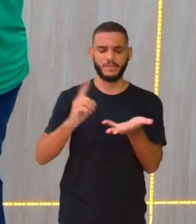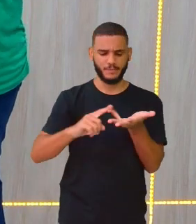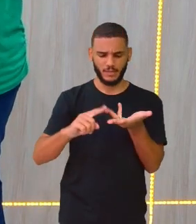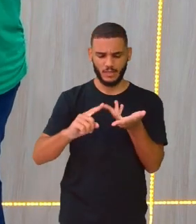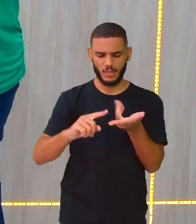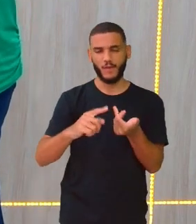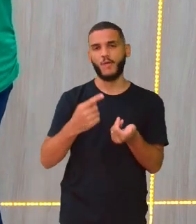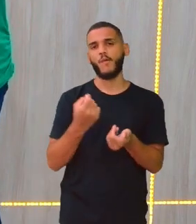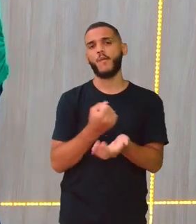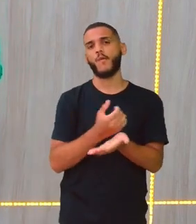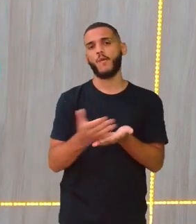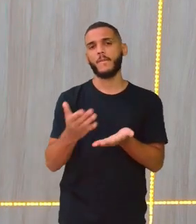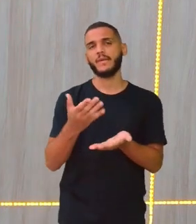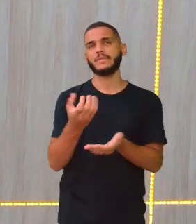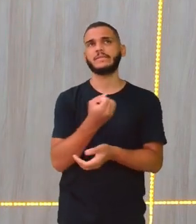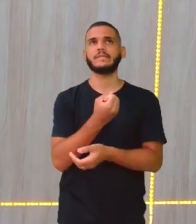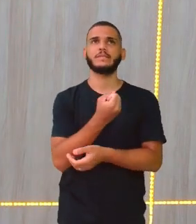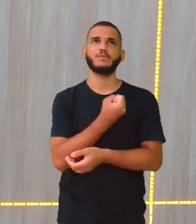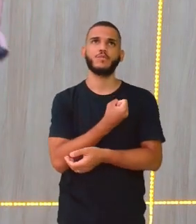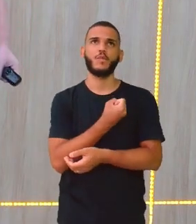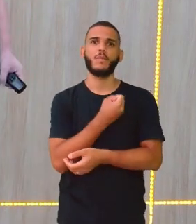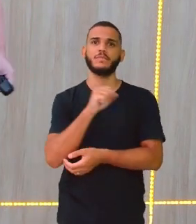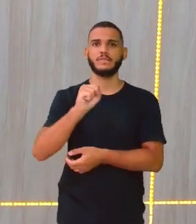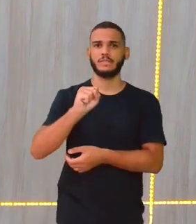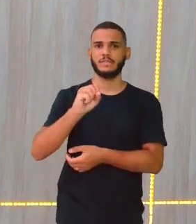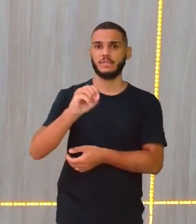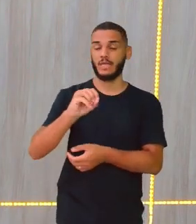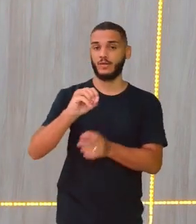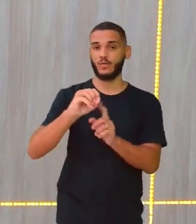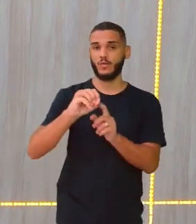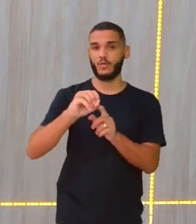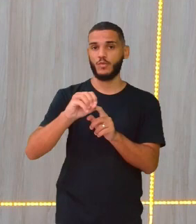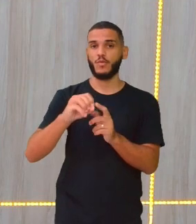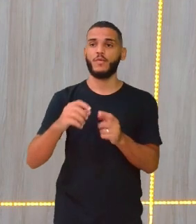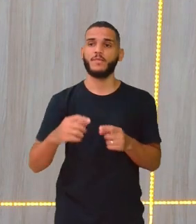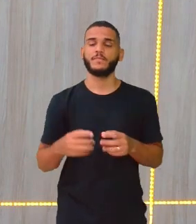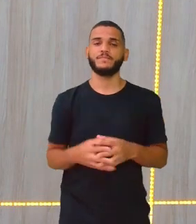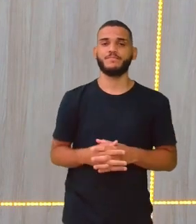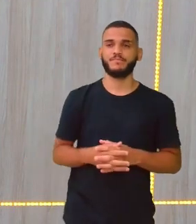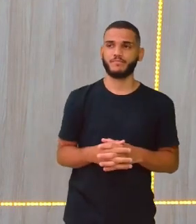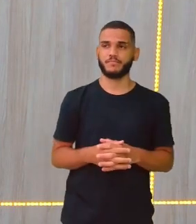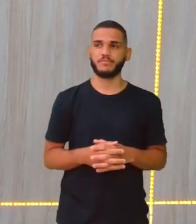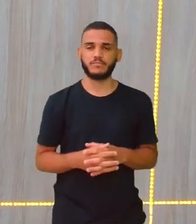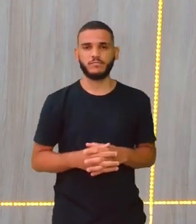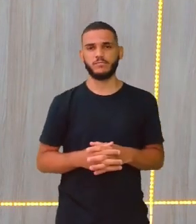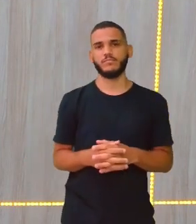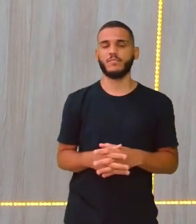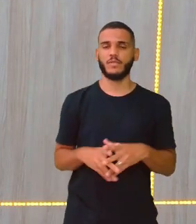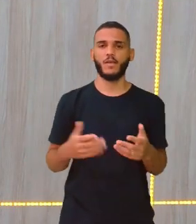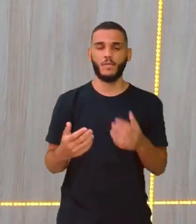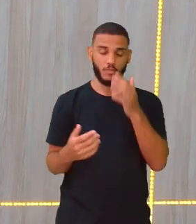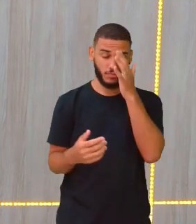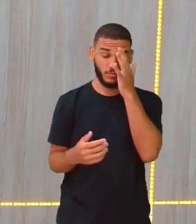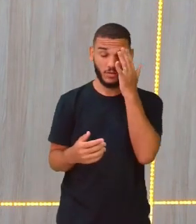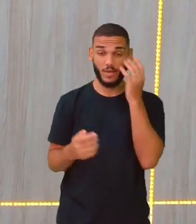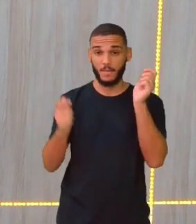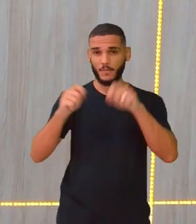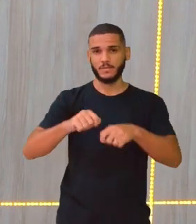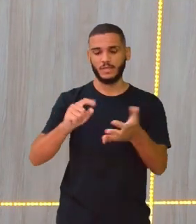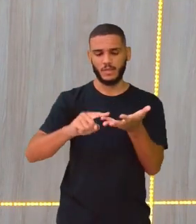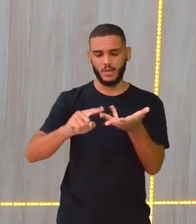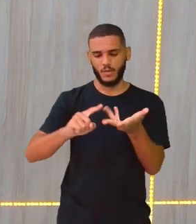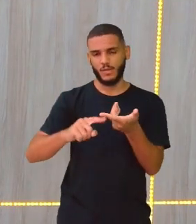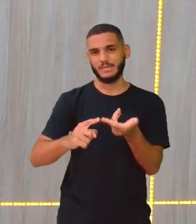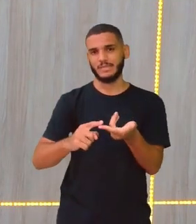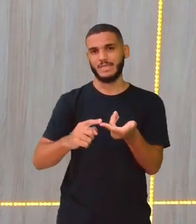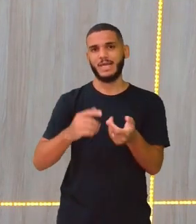do zero, né? 1, 2, 3, 4. E aí, a gente não conta o zero. E aí, eu tenho que contar